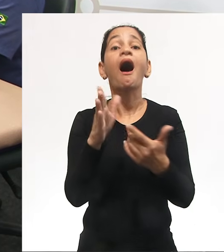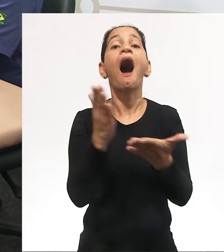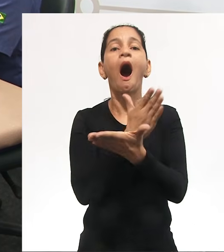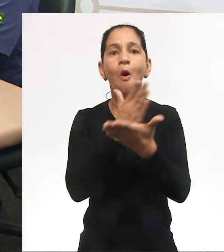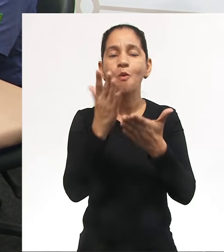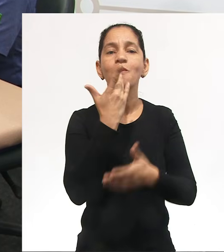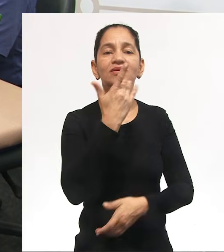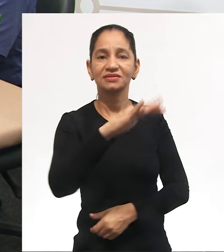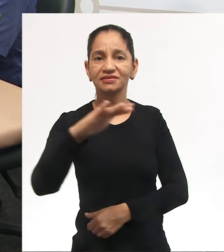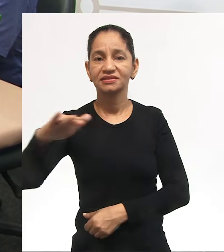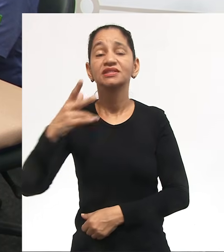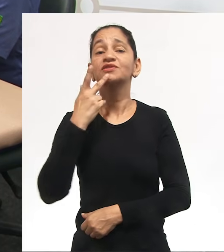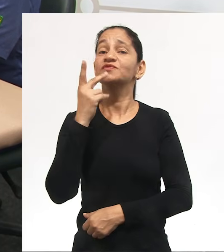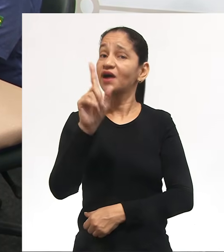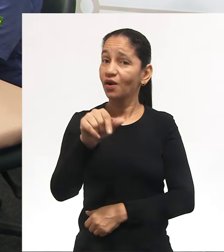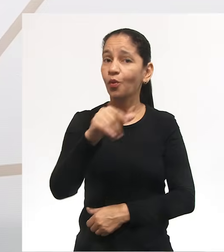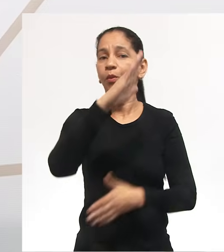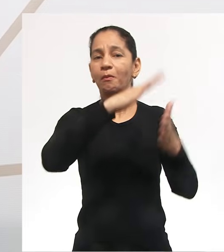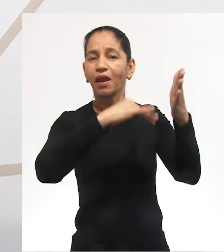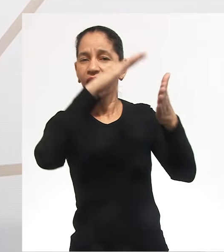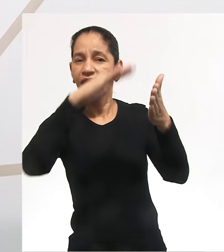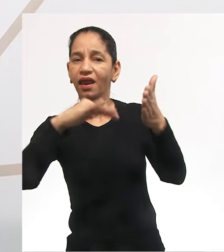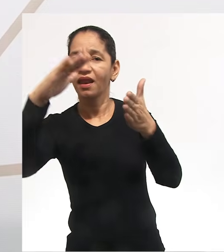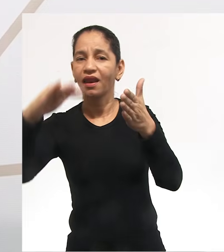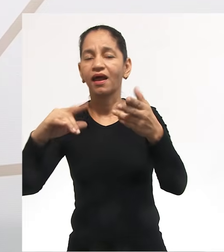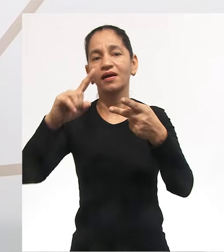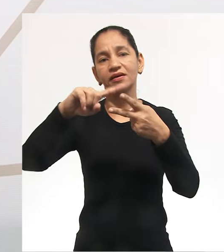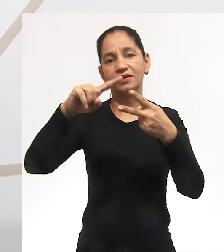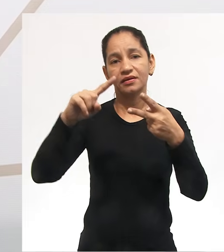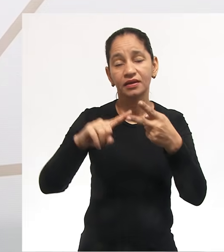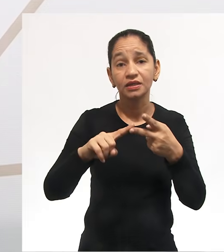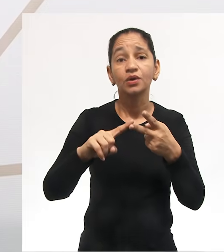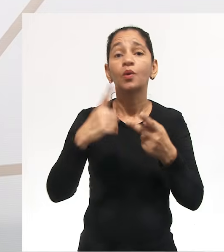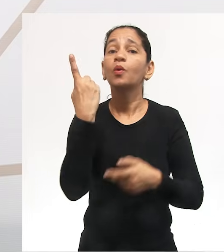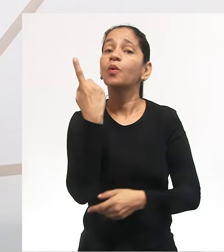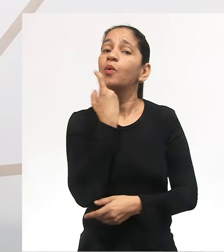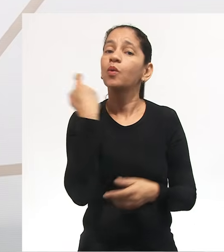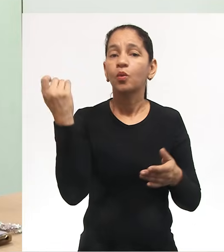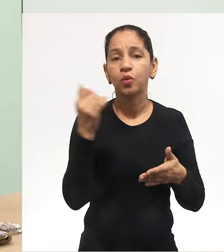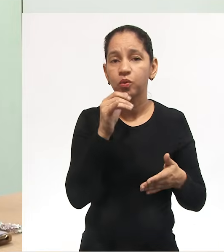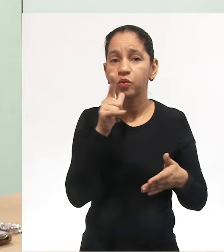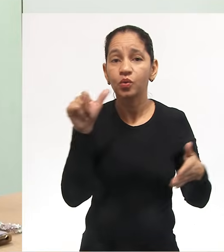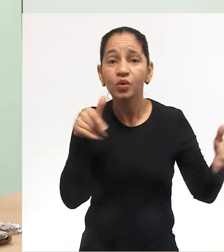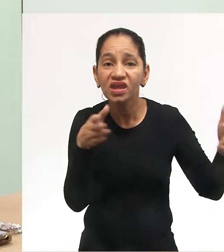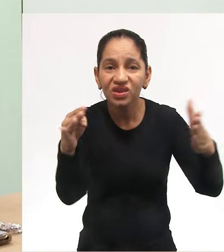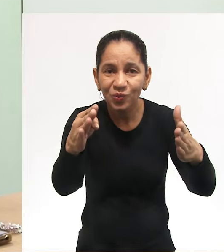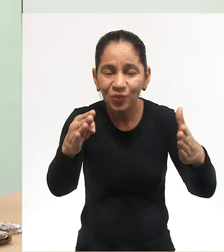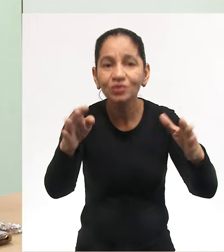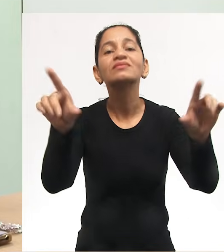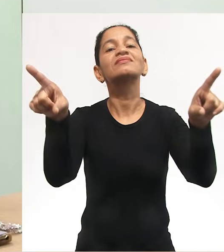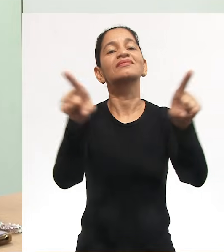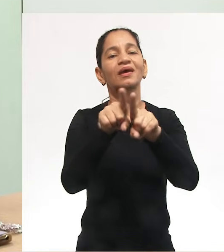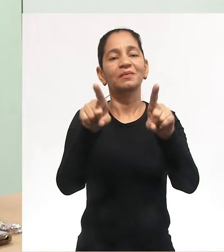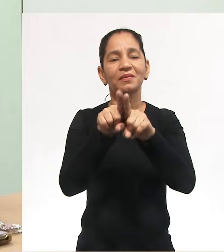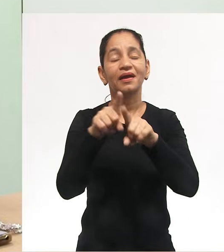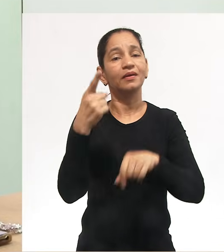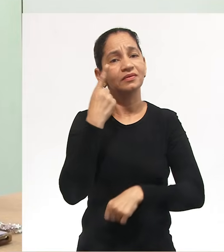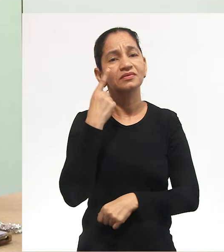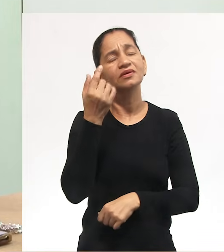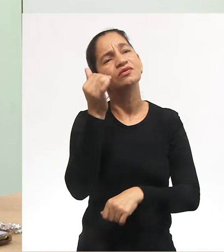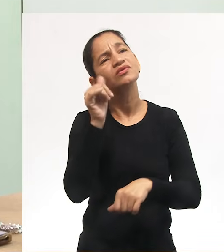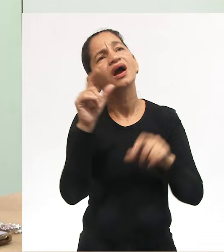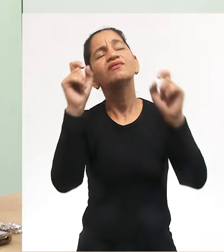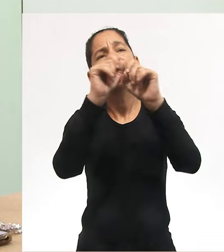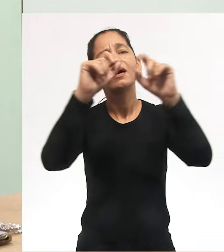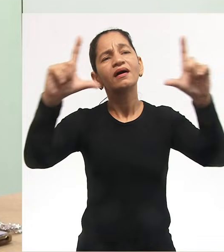as crianças retrataram um pouco sobre isso, né, o peixe, o rio Você falando da Jamari, travessia, toda vez que eu atravessava, eu